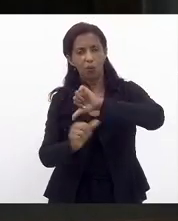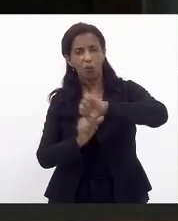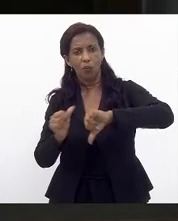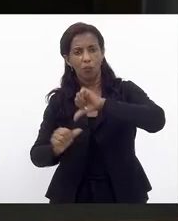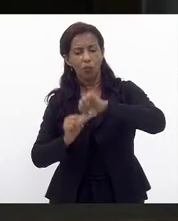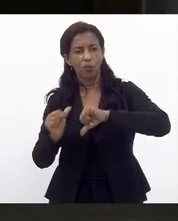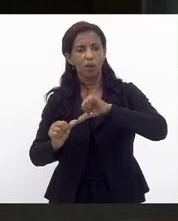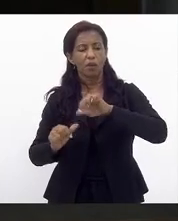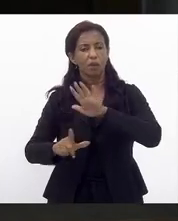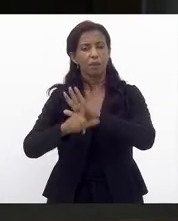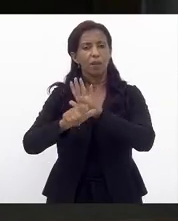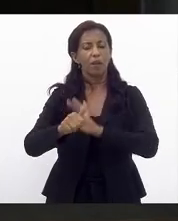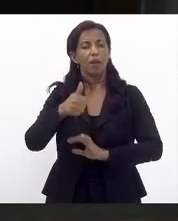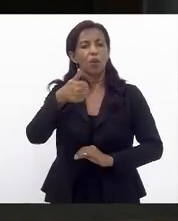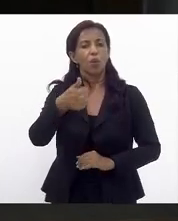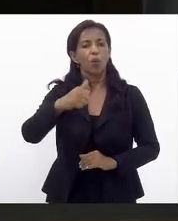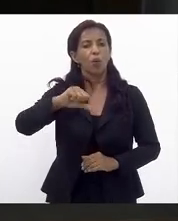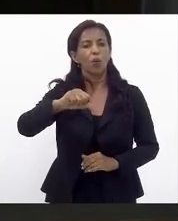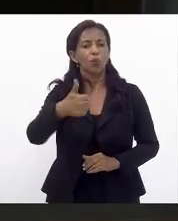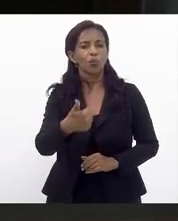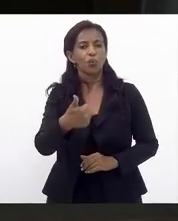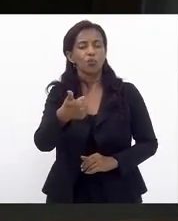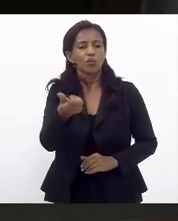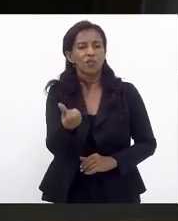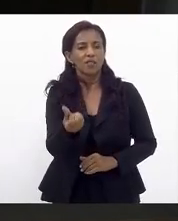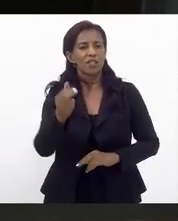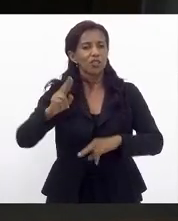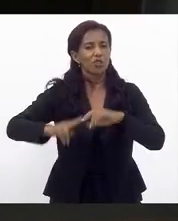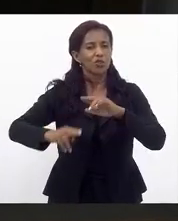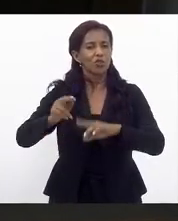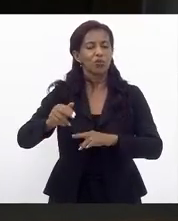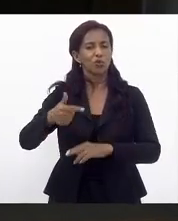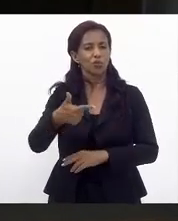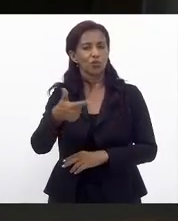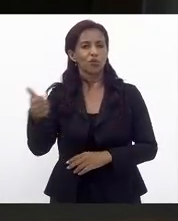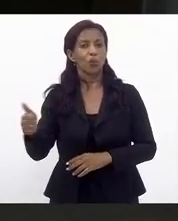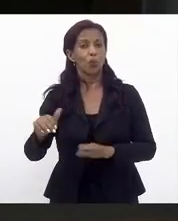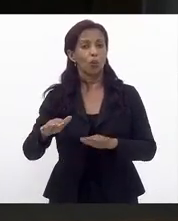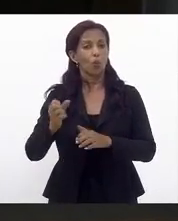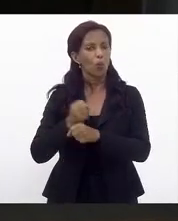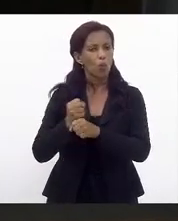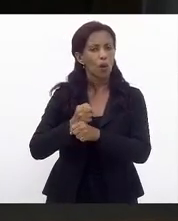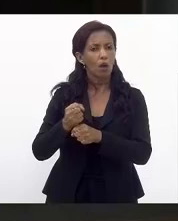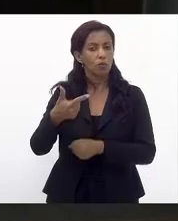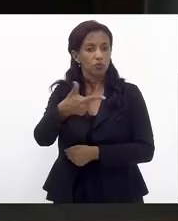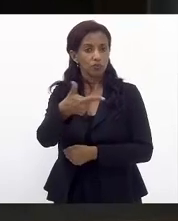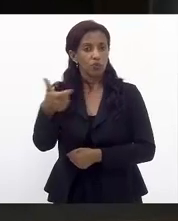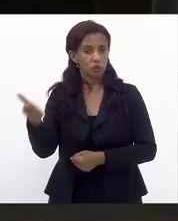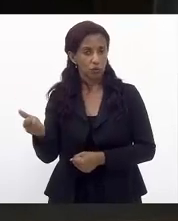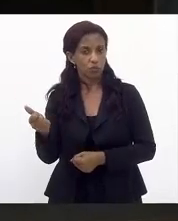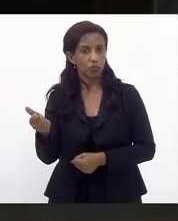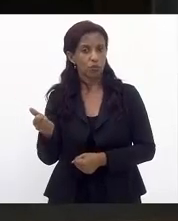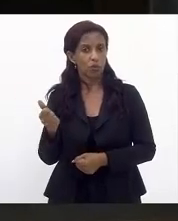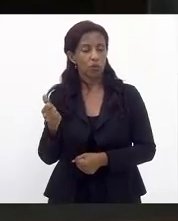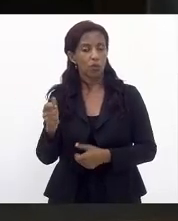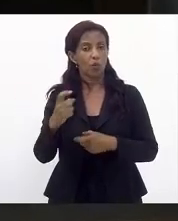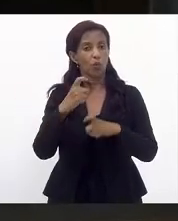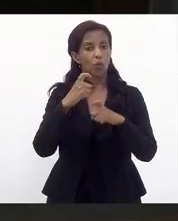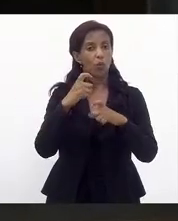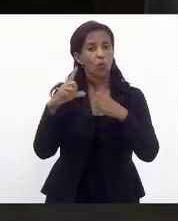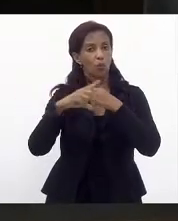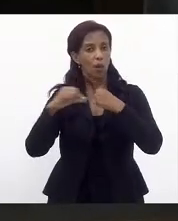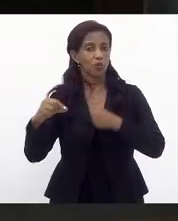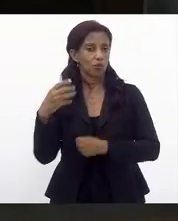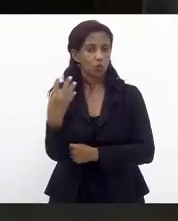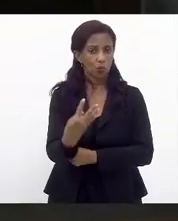modificadas por lei complementar Federal 181 de 6 de maio de 21 ressaltamos o ano de 2011 incisos